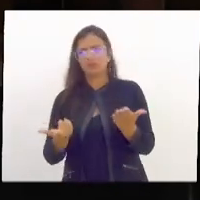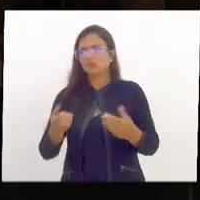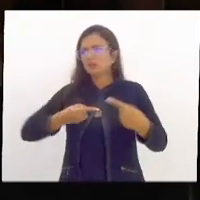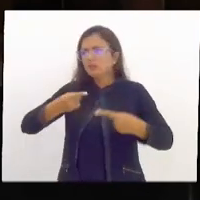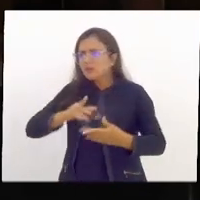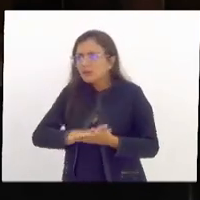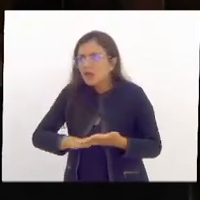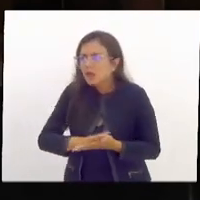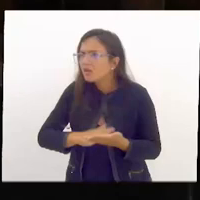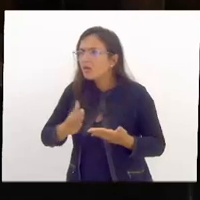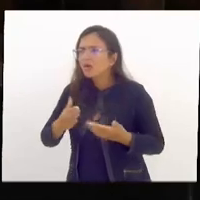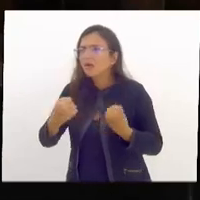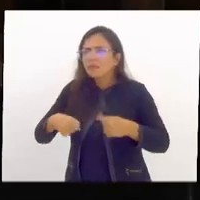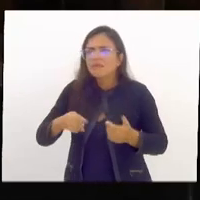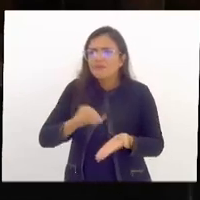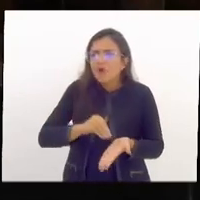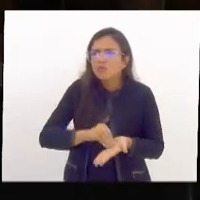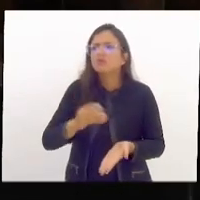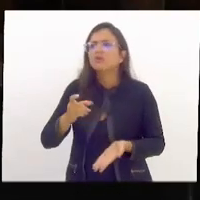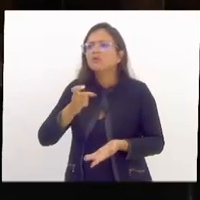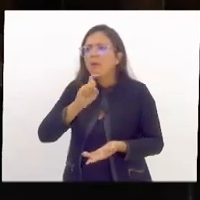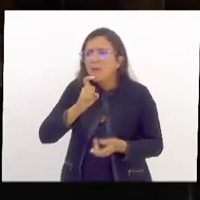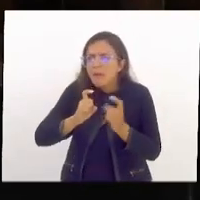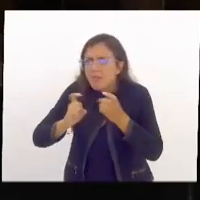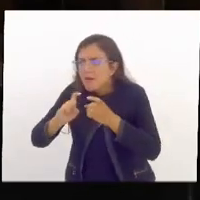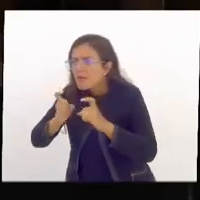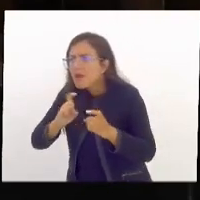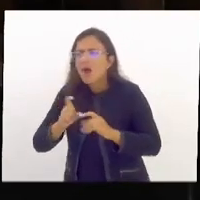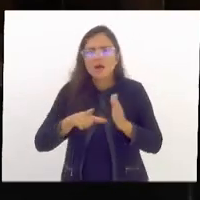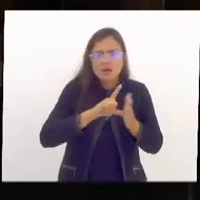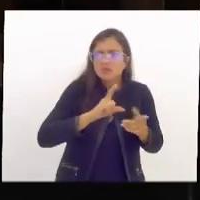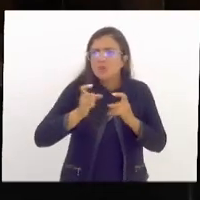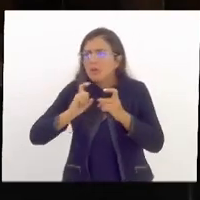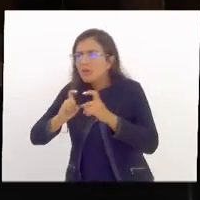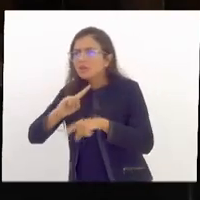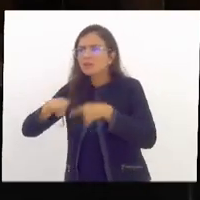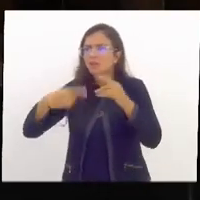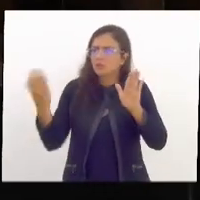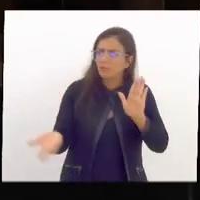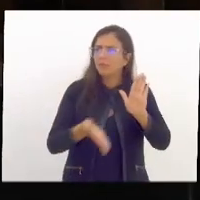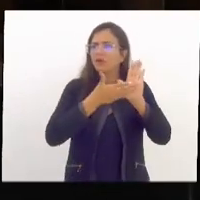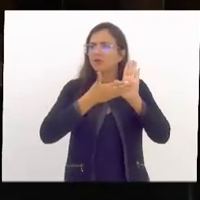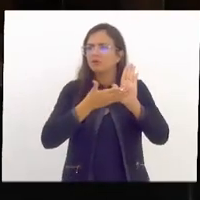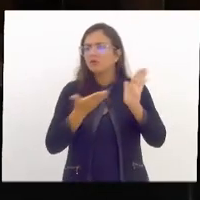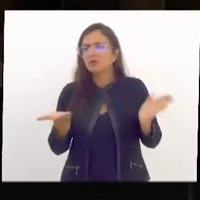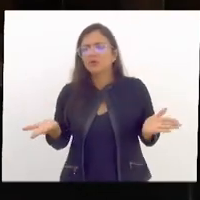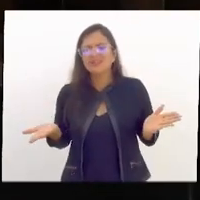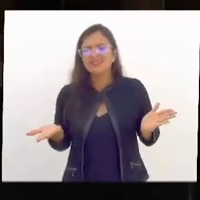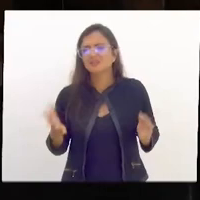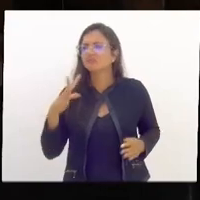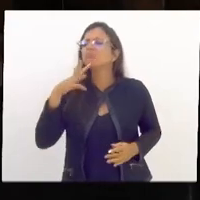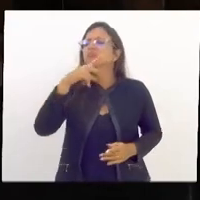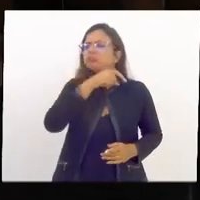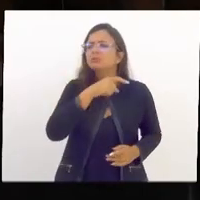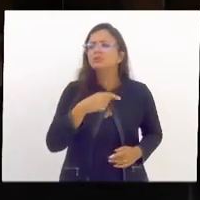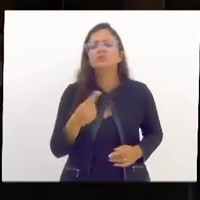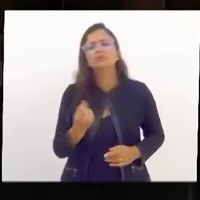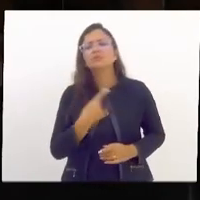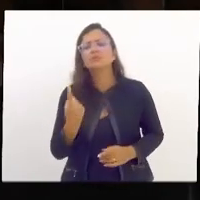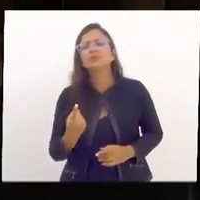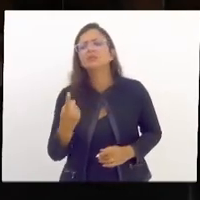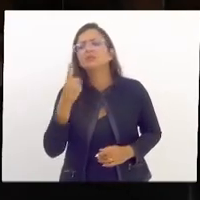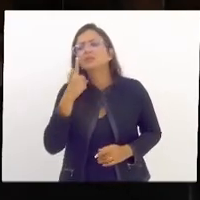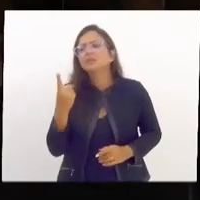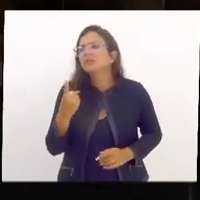debate dentro da casa anterior para que pudesse vir a pauta, mas, evidentemente, a gente